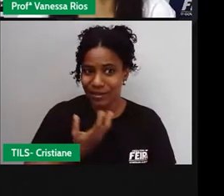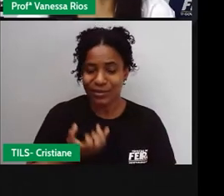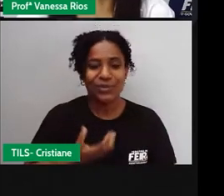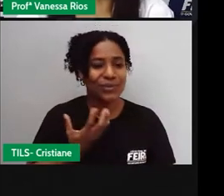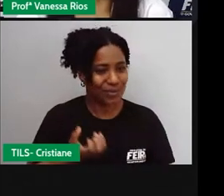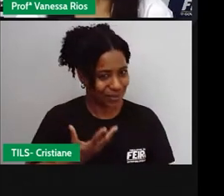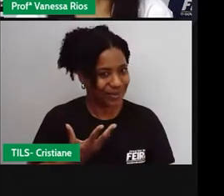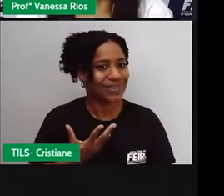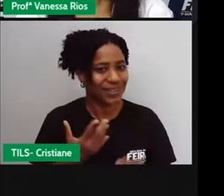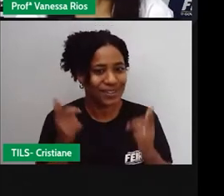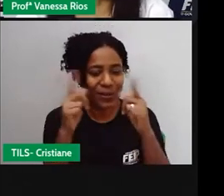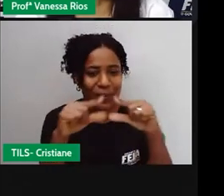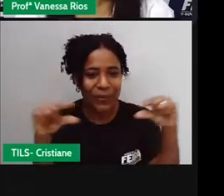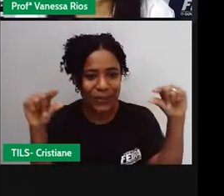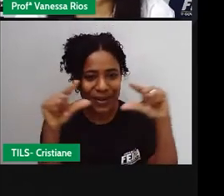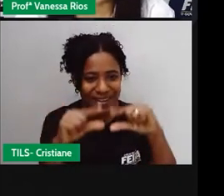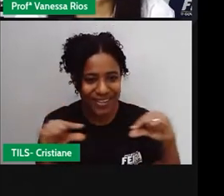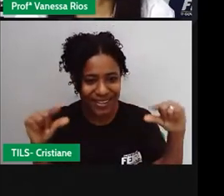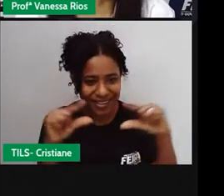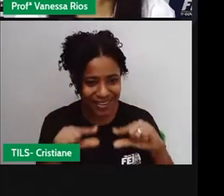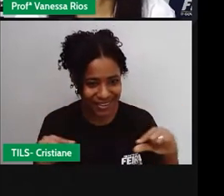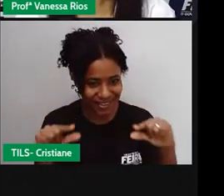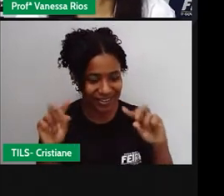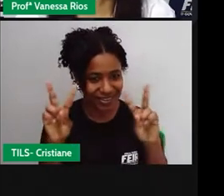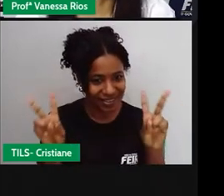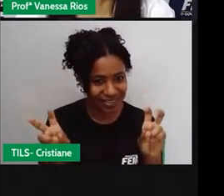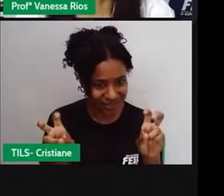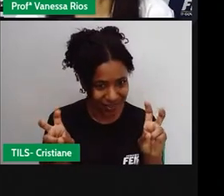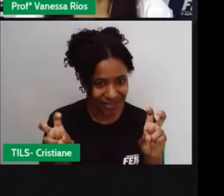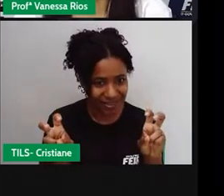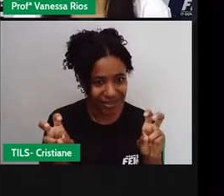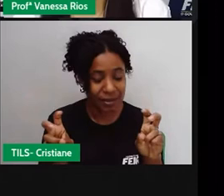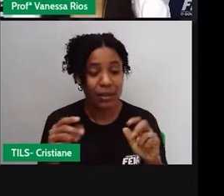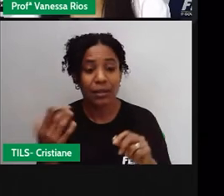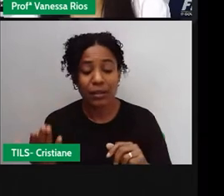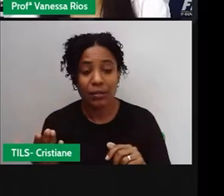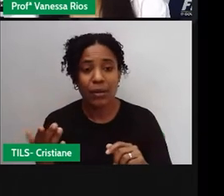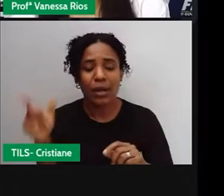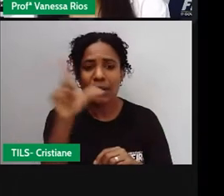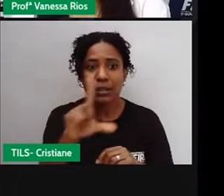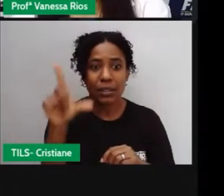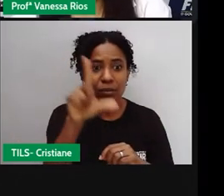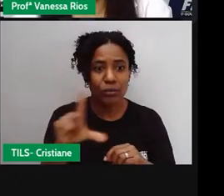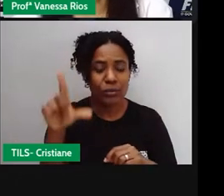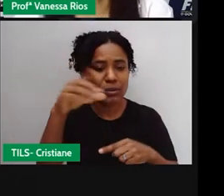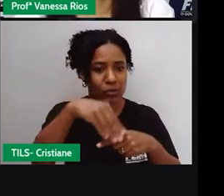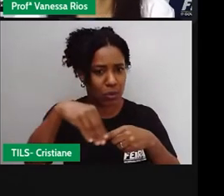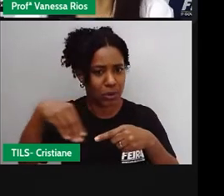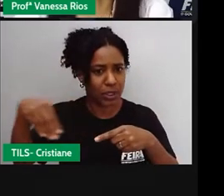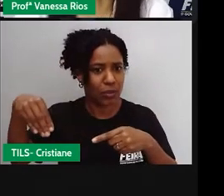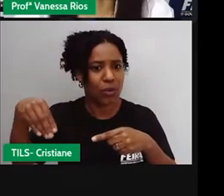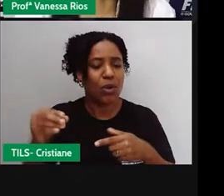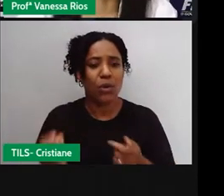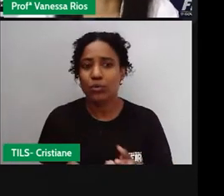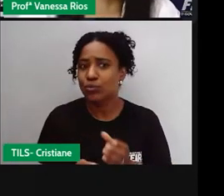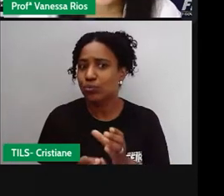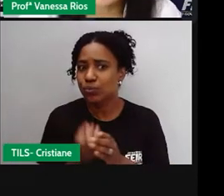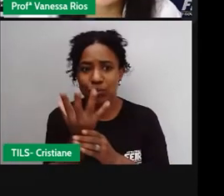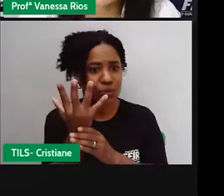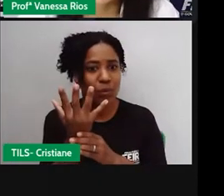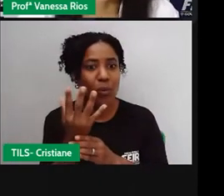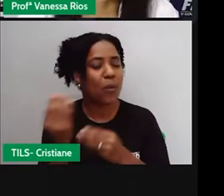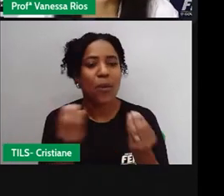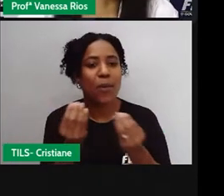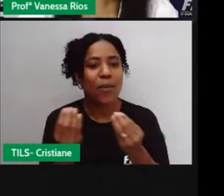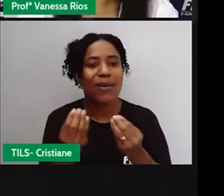formação de estrofes. É, as literaturas de cordéis, desde a sua origem, surgiram aí de exposições